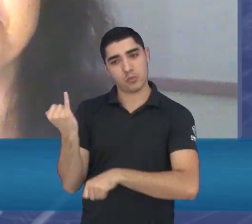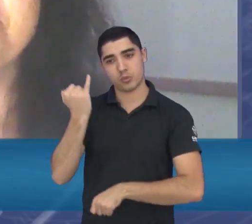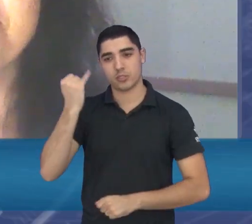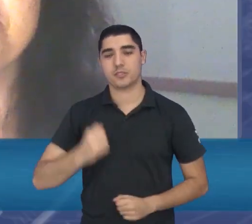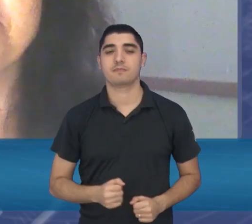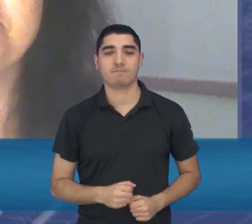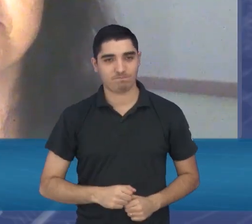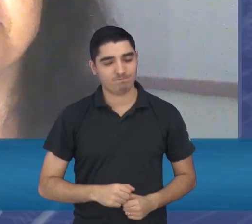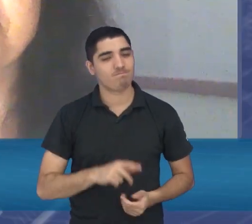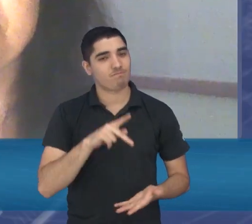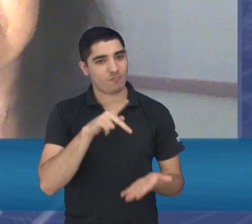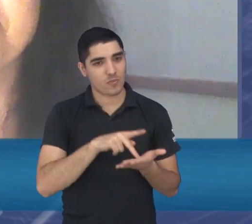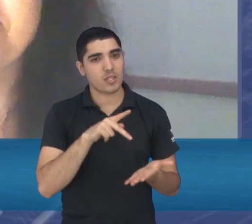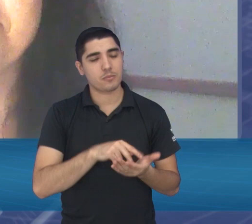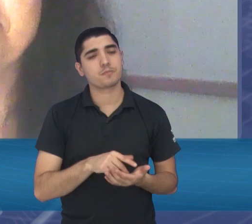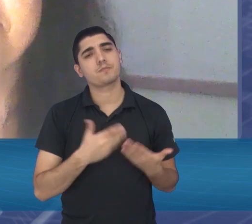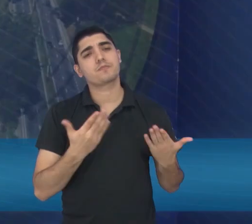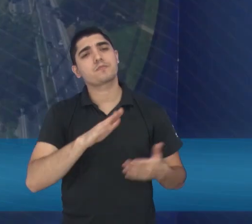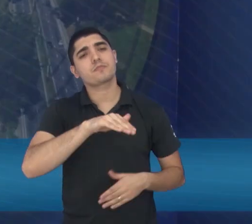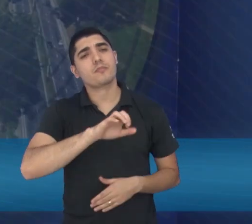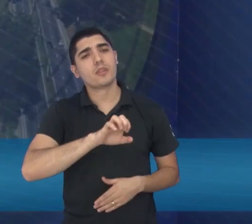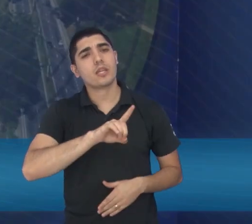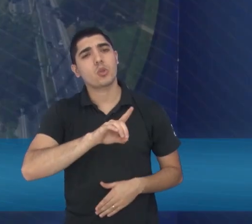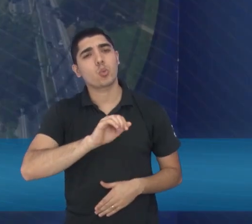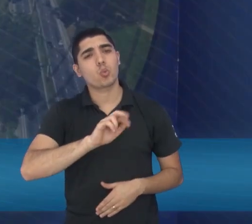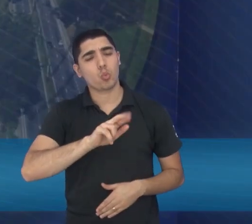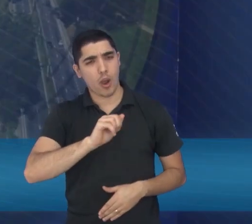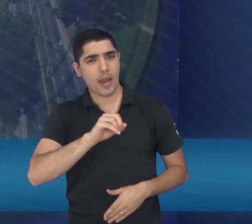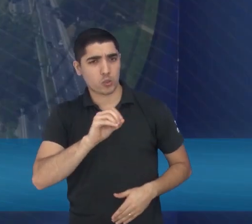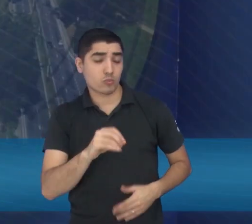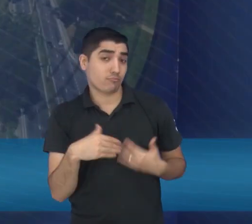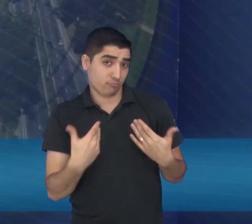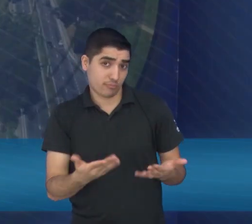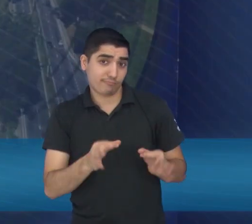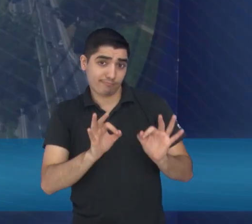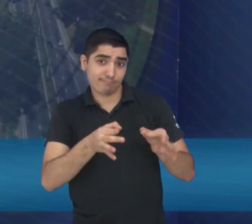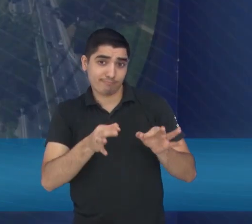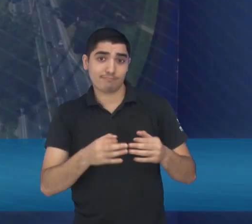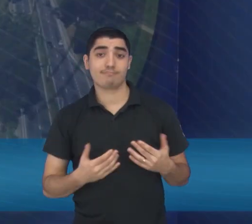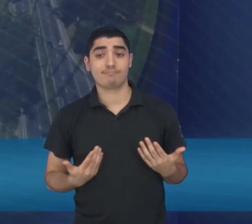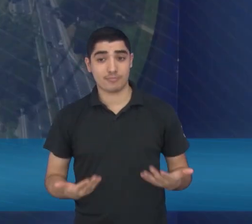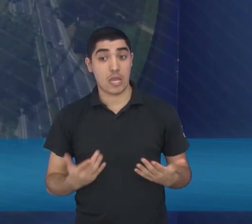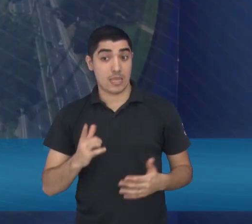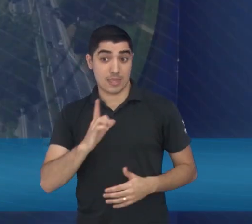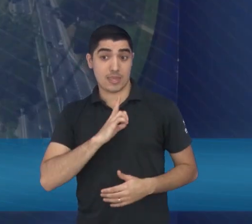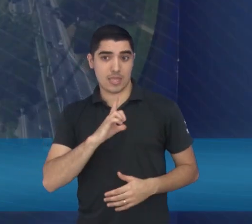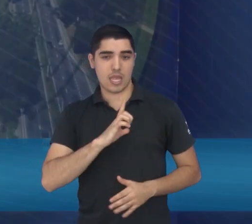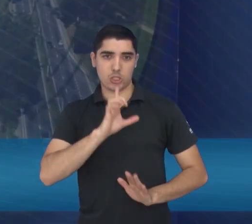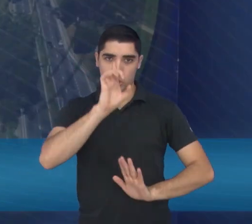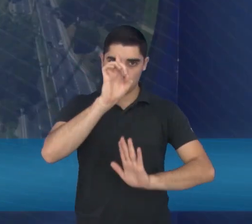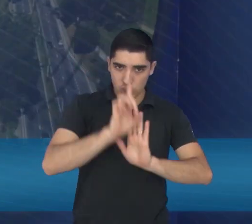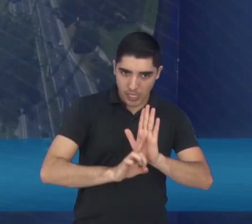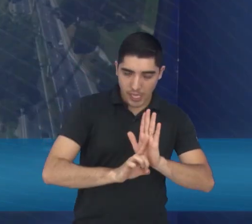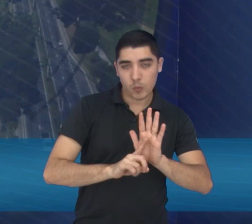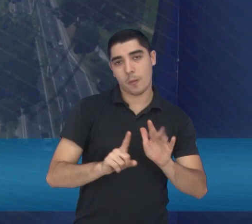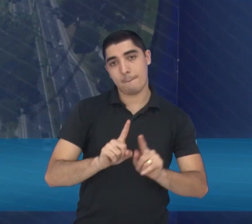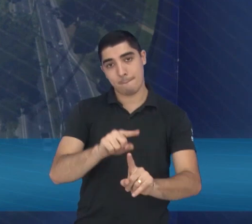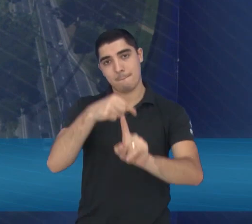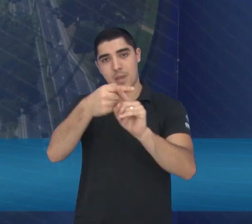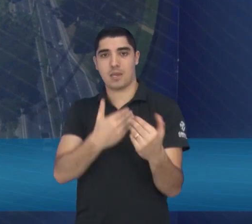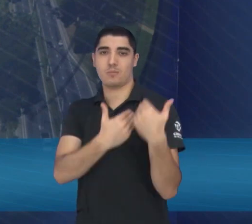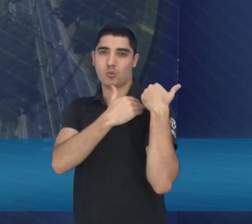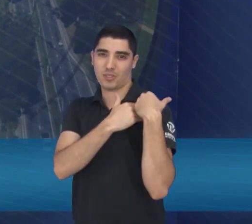Sem dúvida. Eduardo, é isso, né? Temos direitos e deveres, né? Um